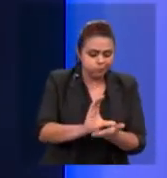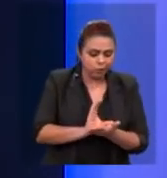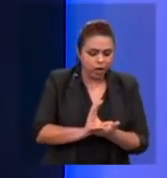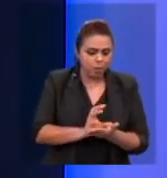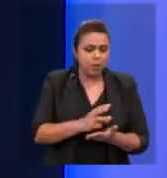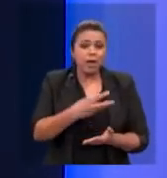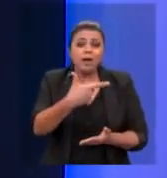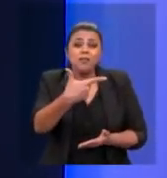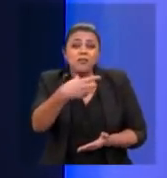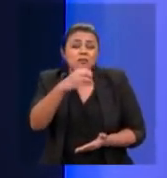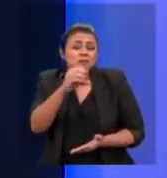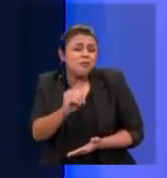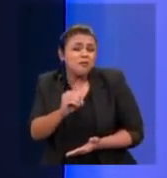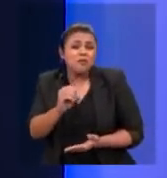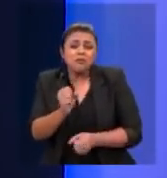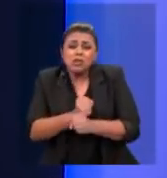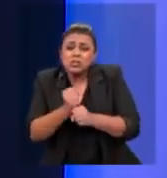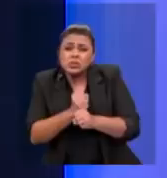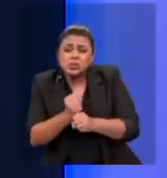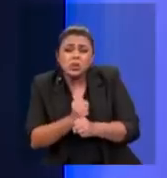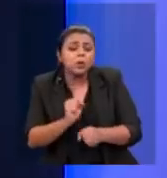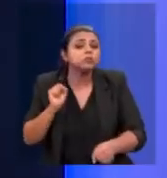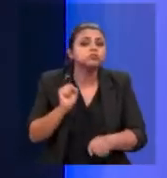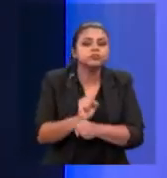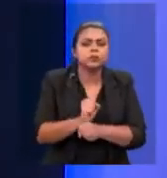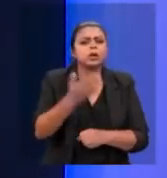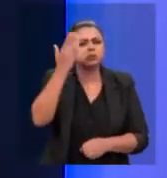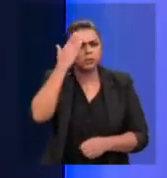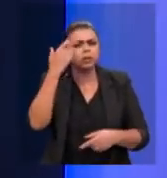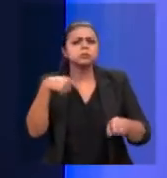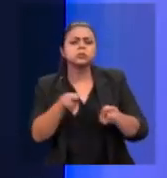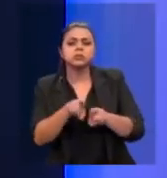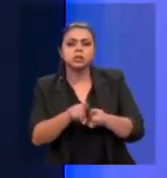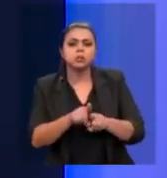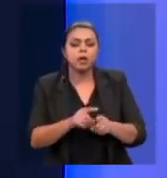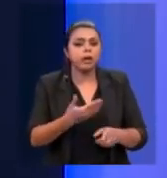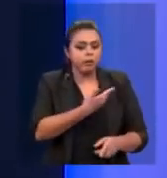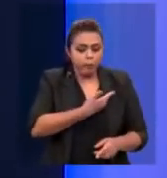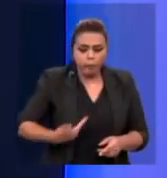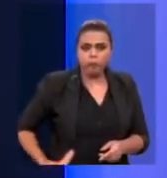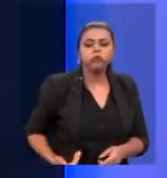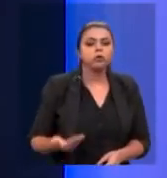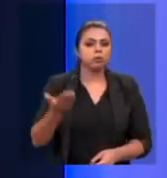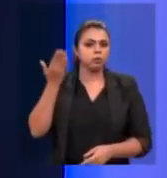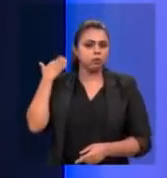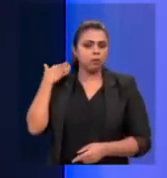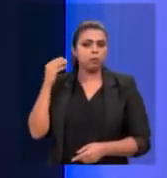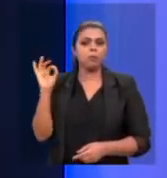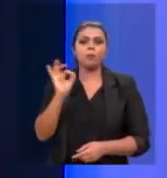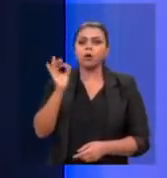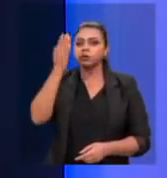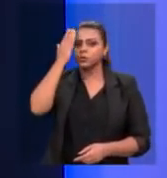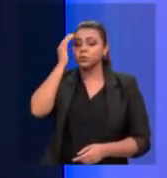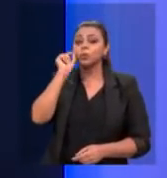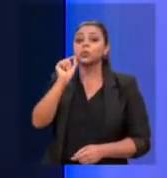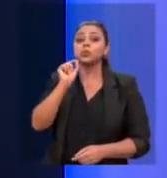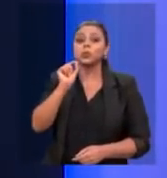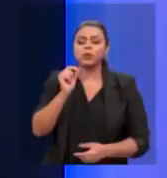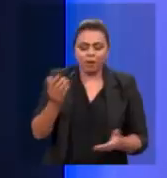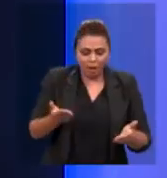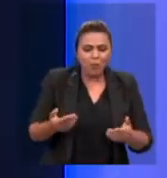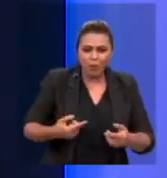da assistência e também sabemos que nenhuma gestão anterior a essa que nós estamos aqui